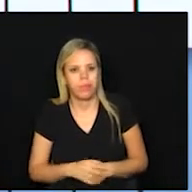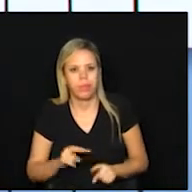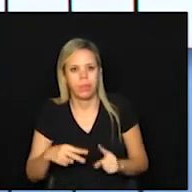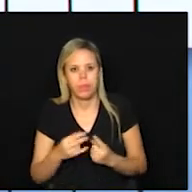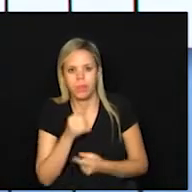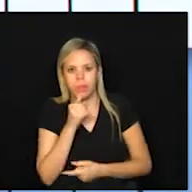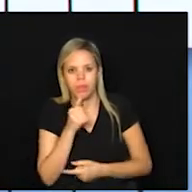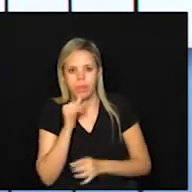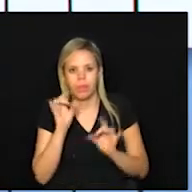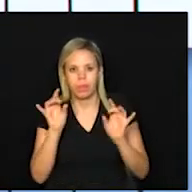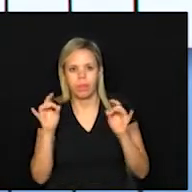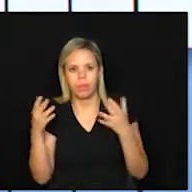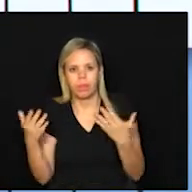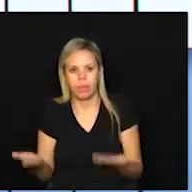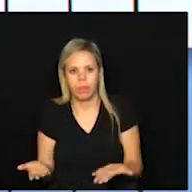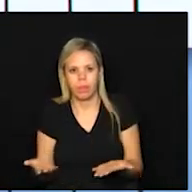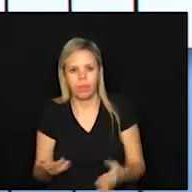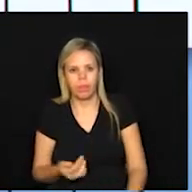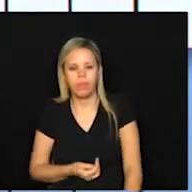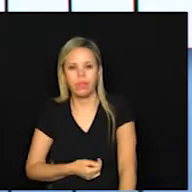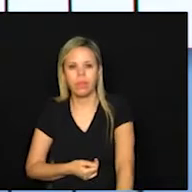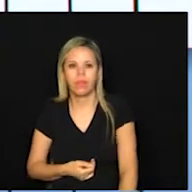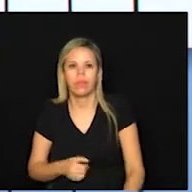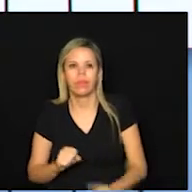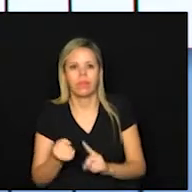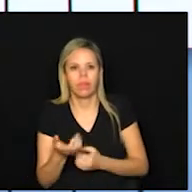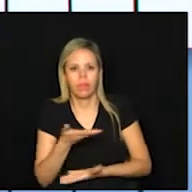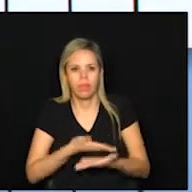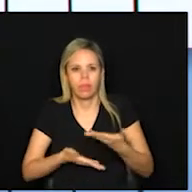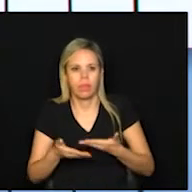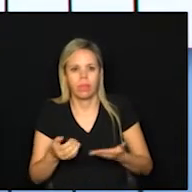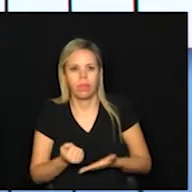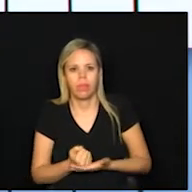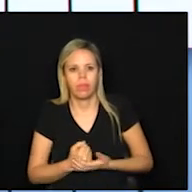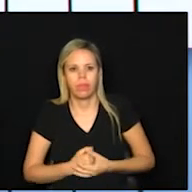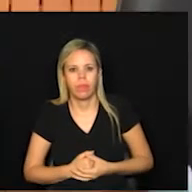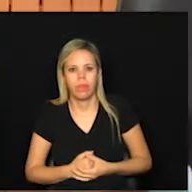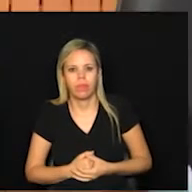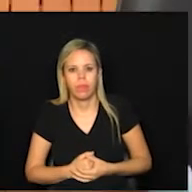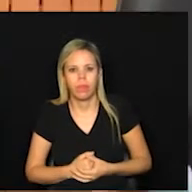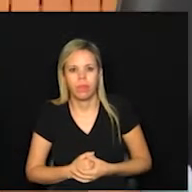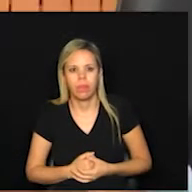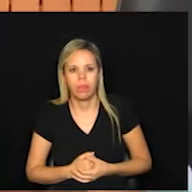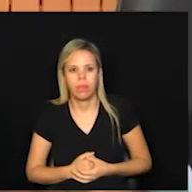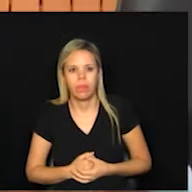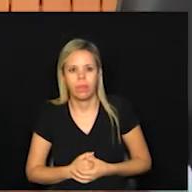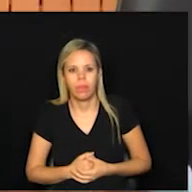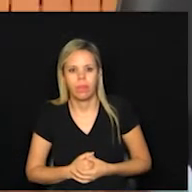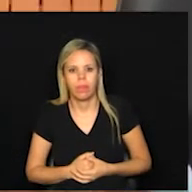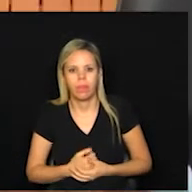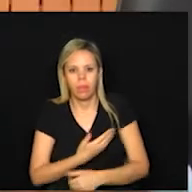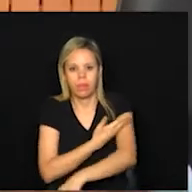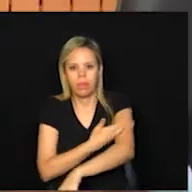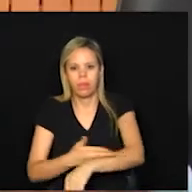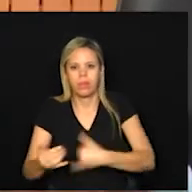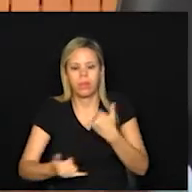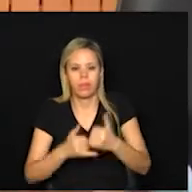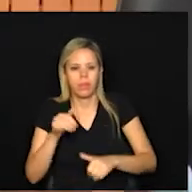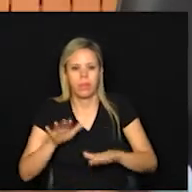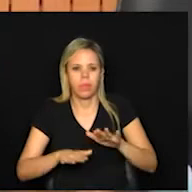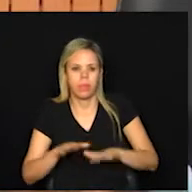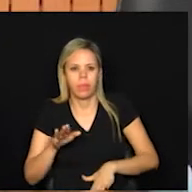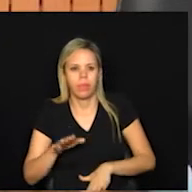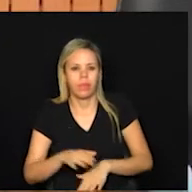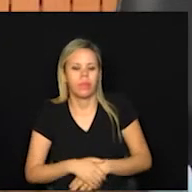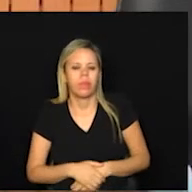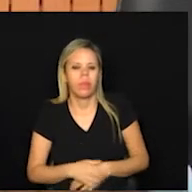aspecto especial para o social. A gente costuma brincar que